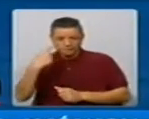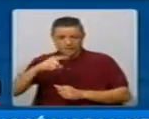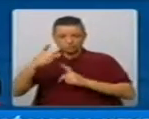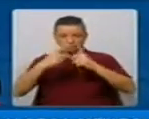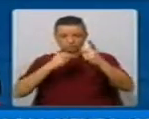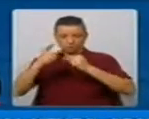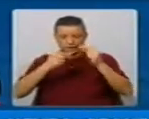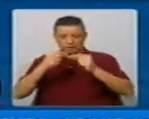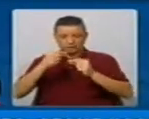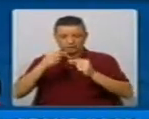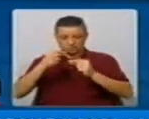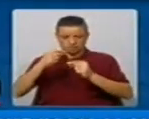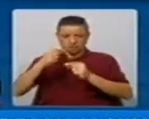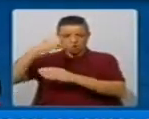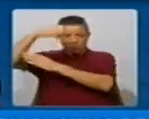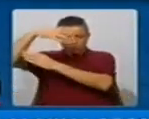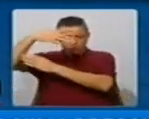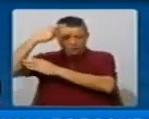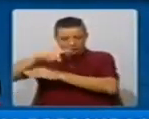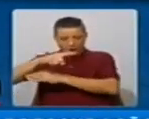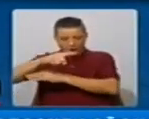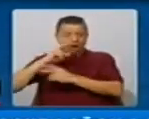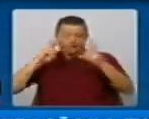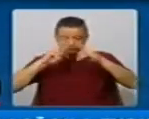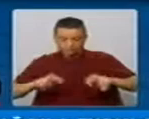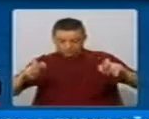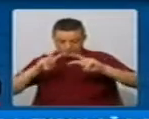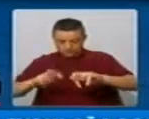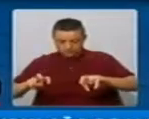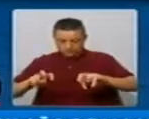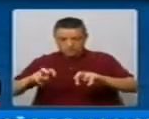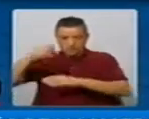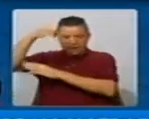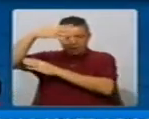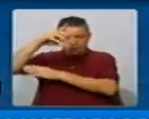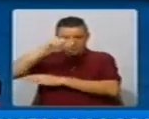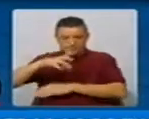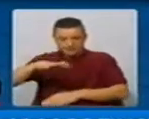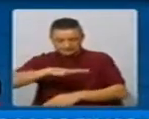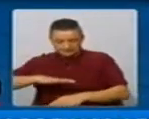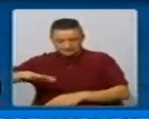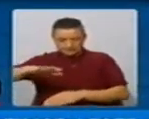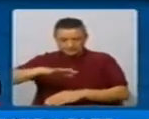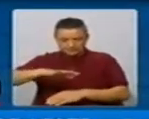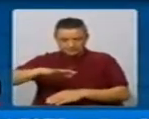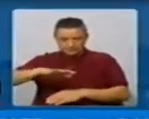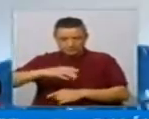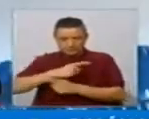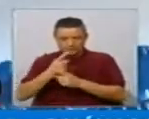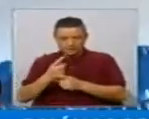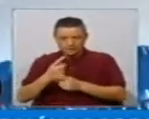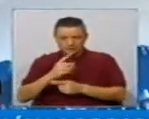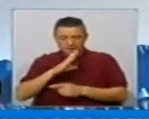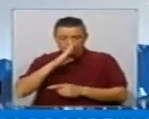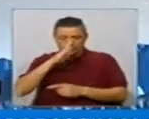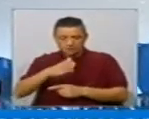estrelas. Fatores curiosos, coisas curiosas sobre esta investigação. Esta luz foi encontrada também em zonas de habitabilidade, ou seja,